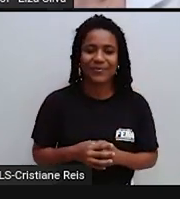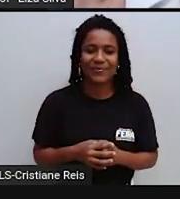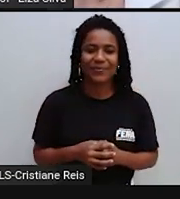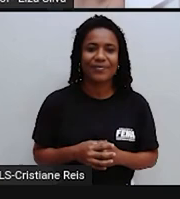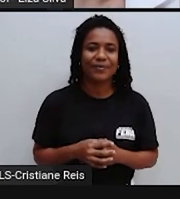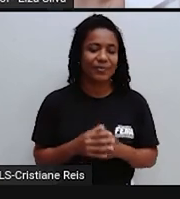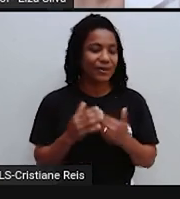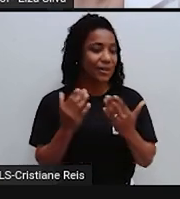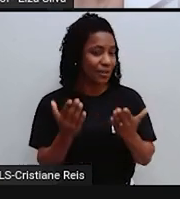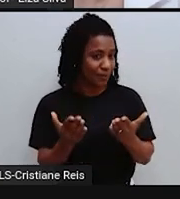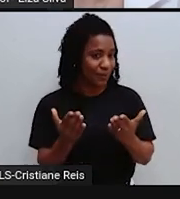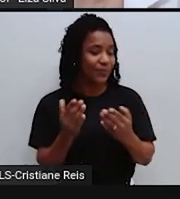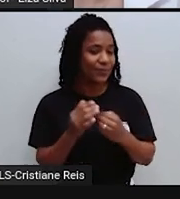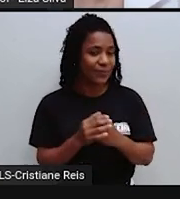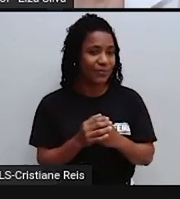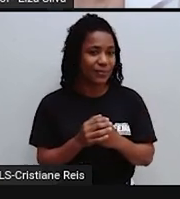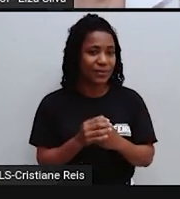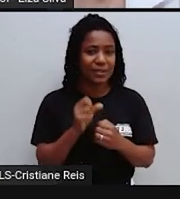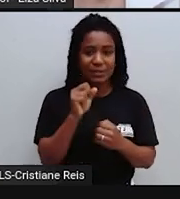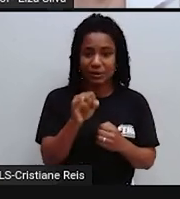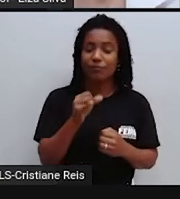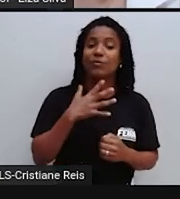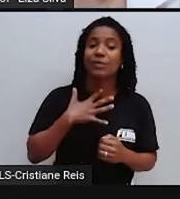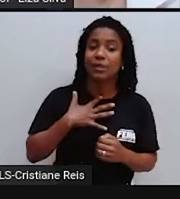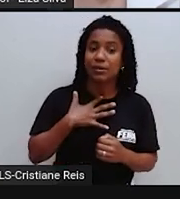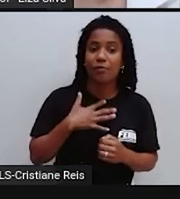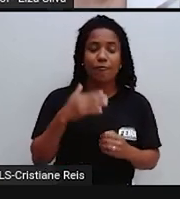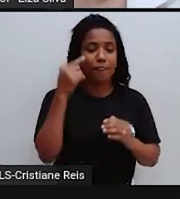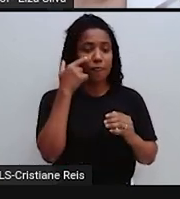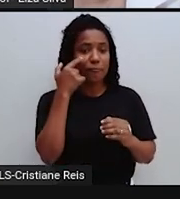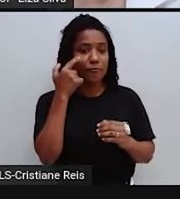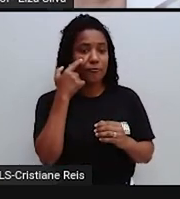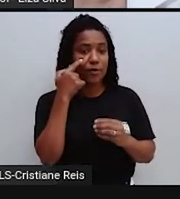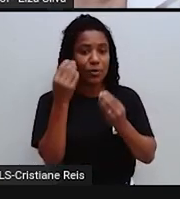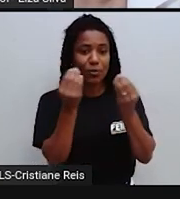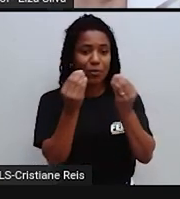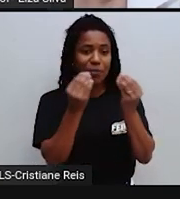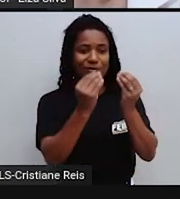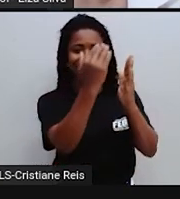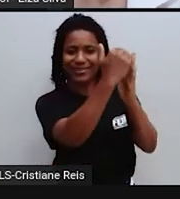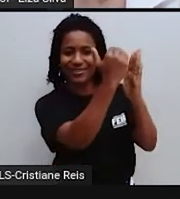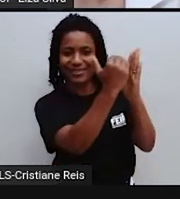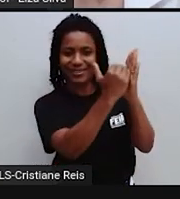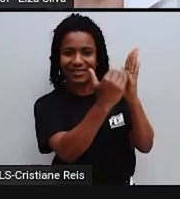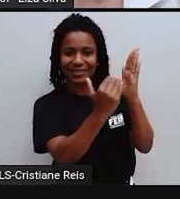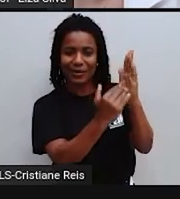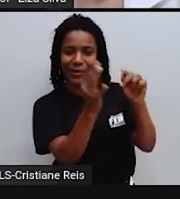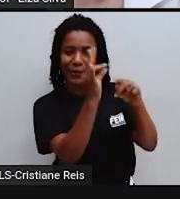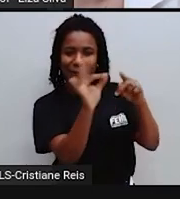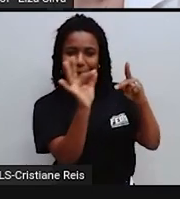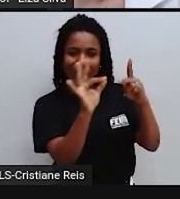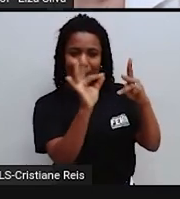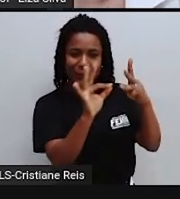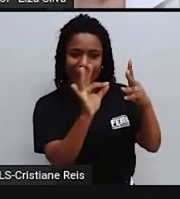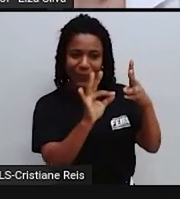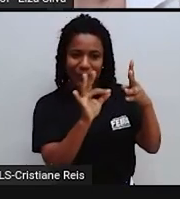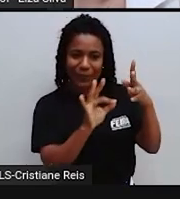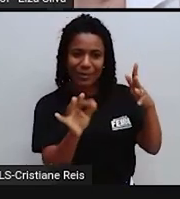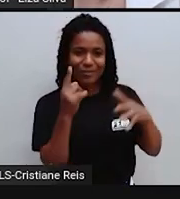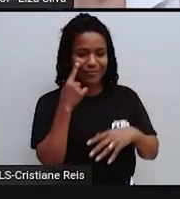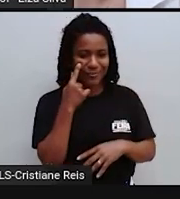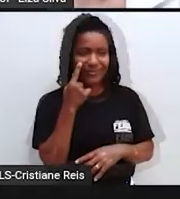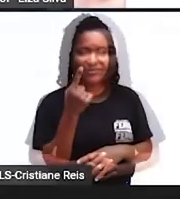claro que logo depois, né? Se vocês quiserem, vocês podem, ó, clicar aqui.